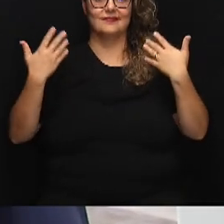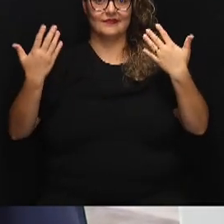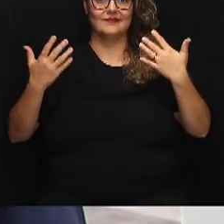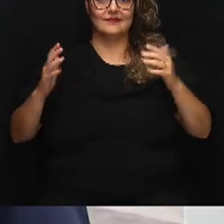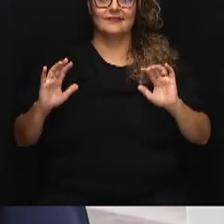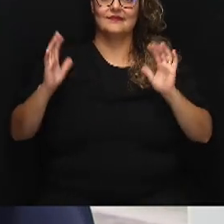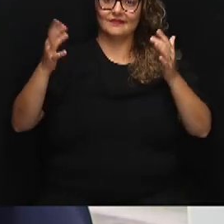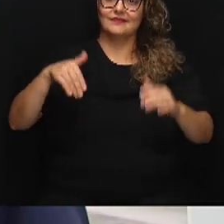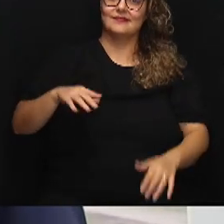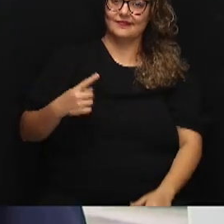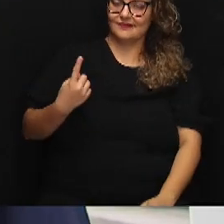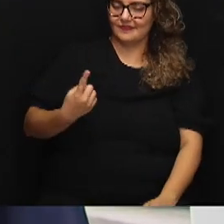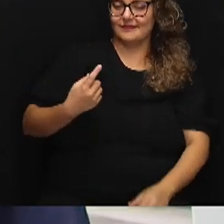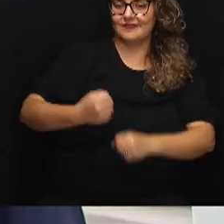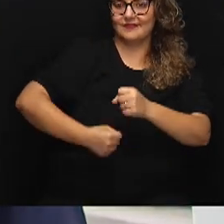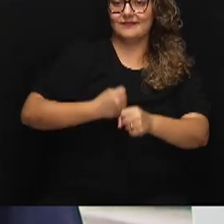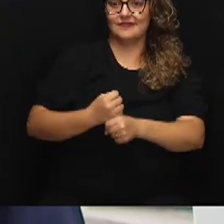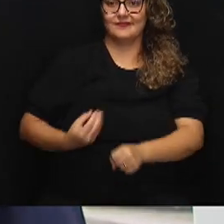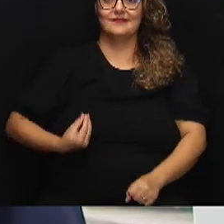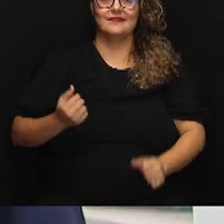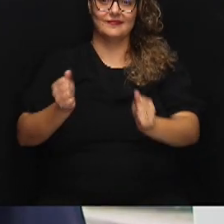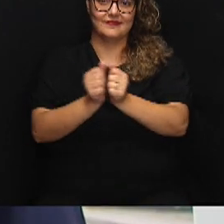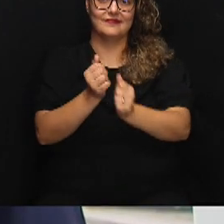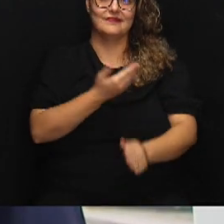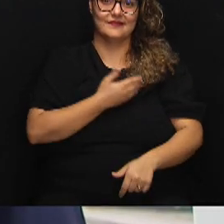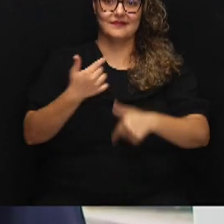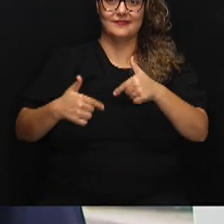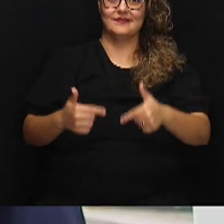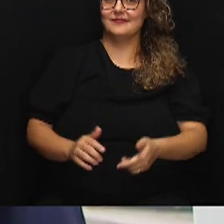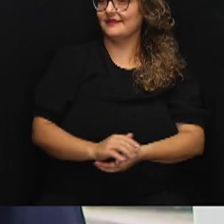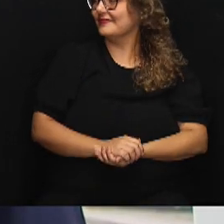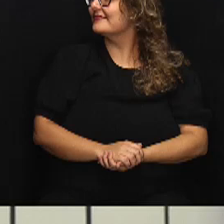de mais um ano de vida com os nossos colegas aqui da Câmara.